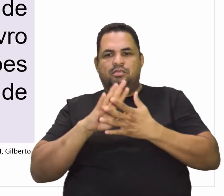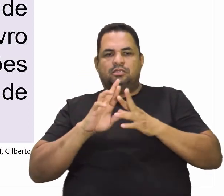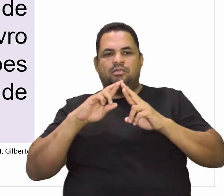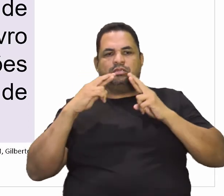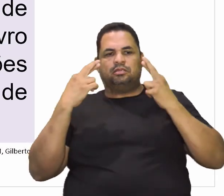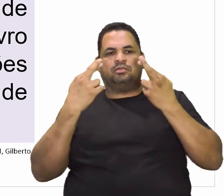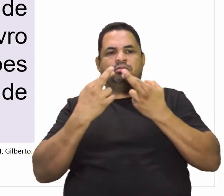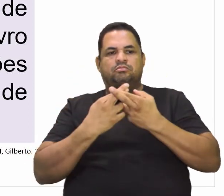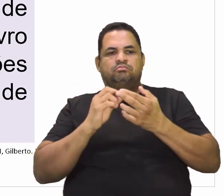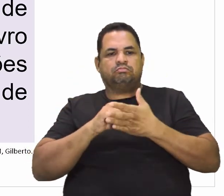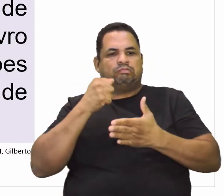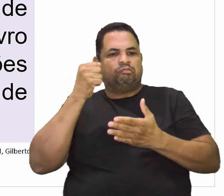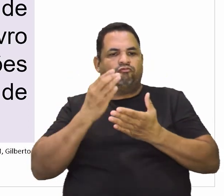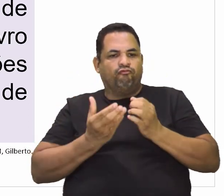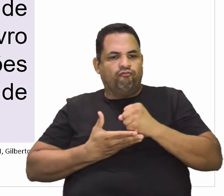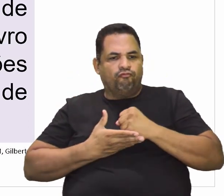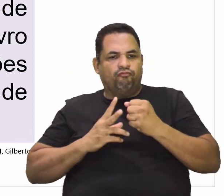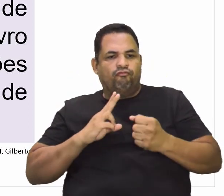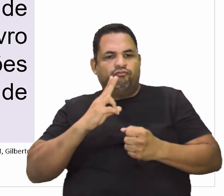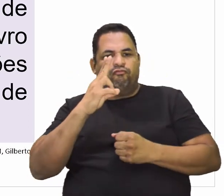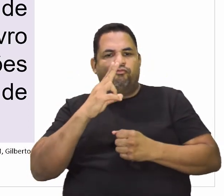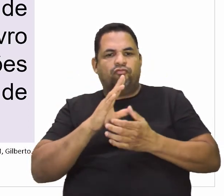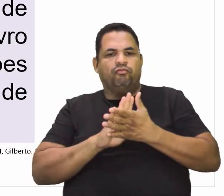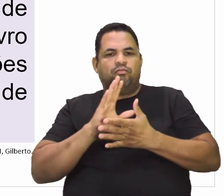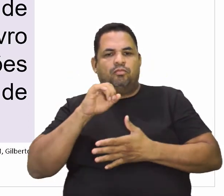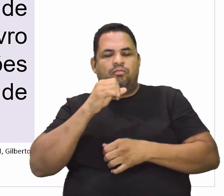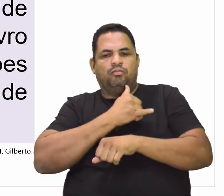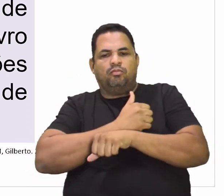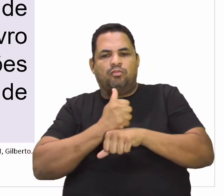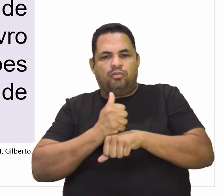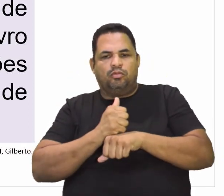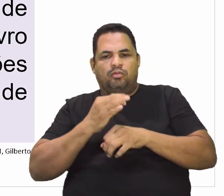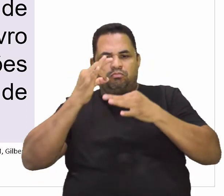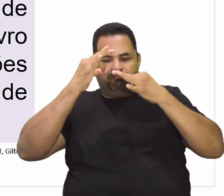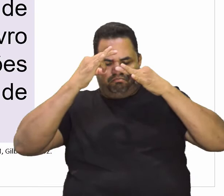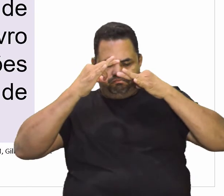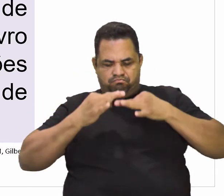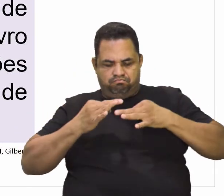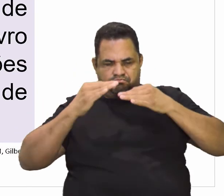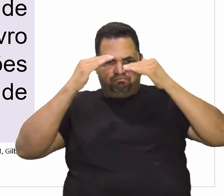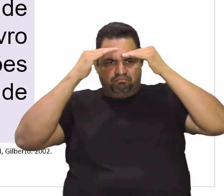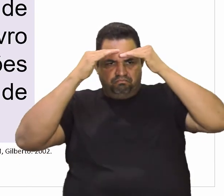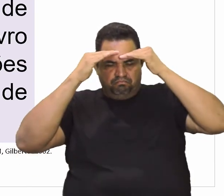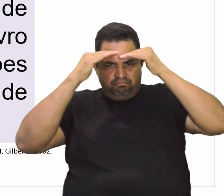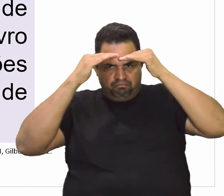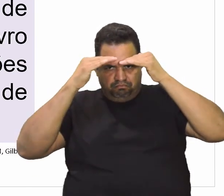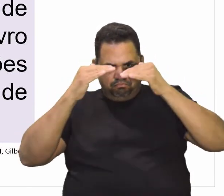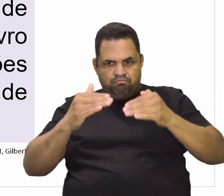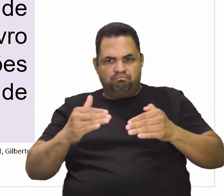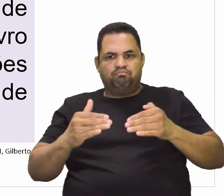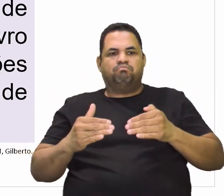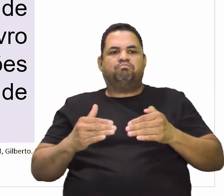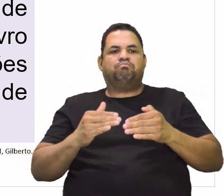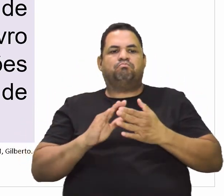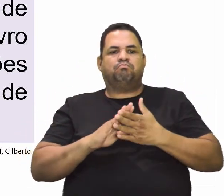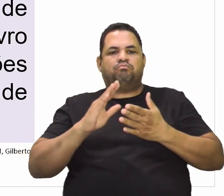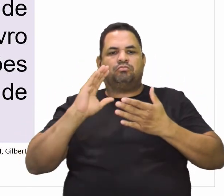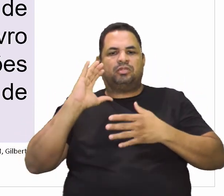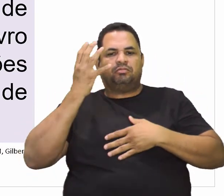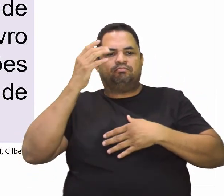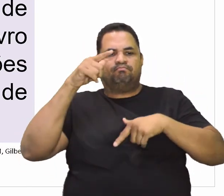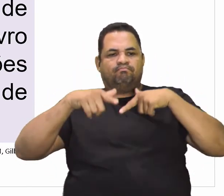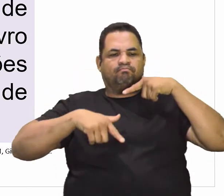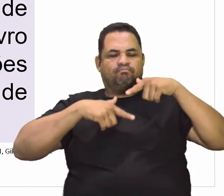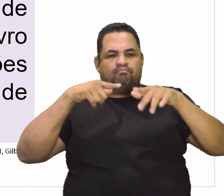sólida virtude moral, honra, respeito, capacidade de trabalho. Além